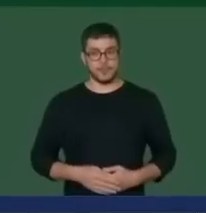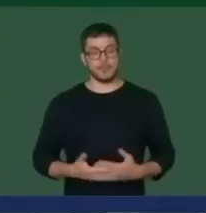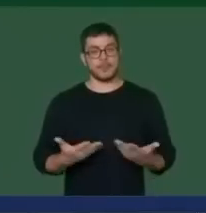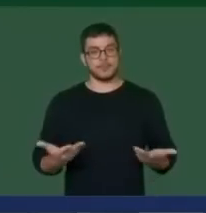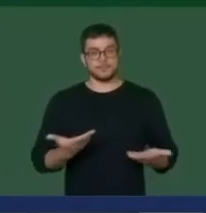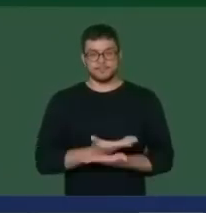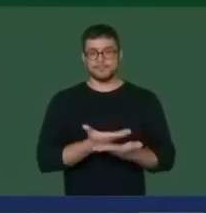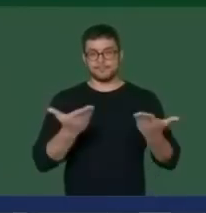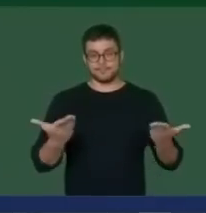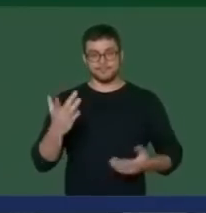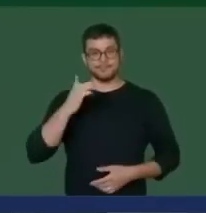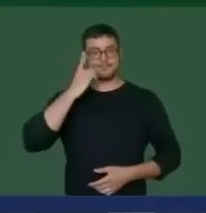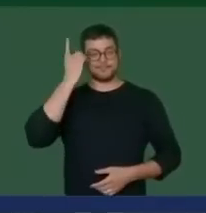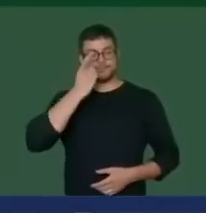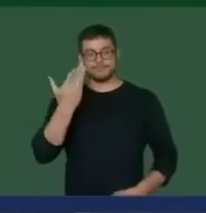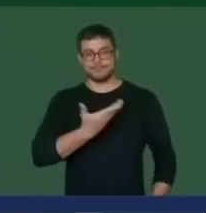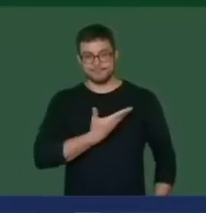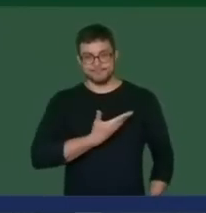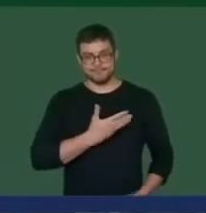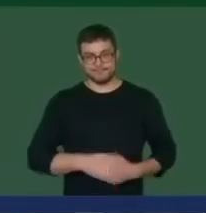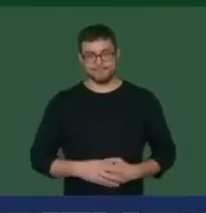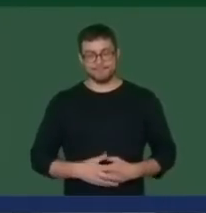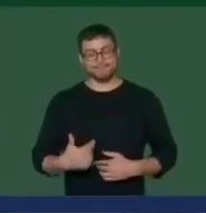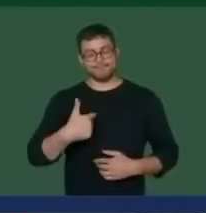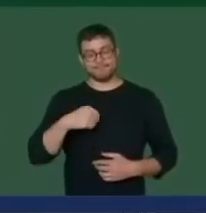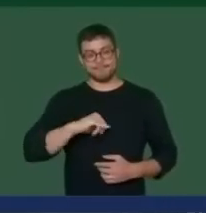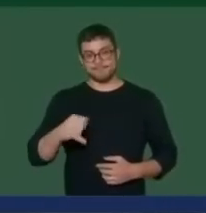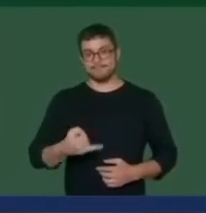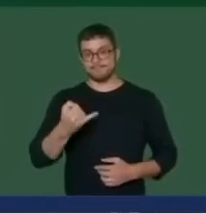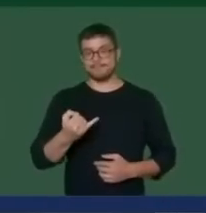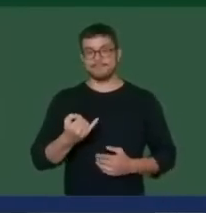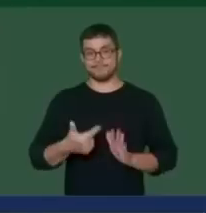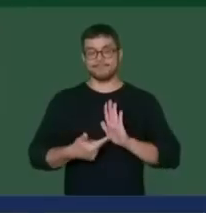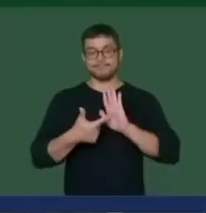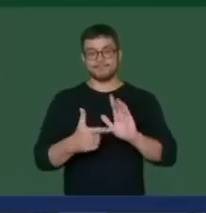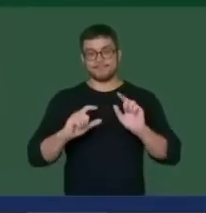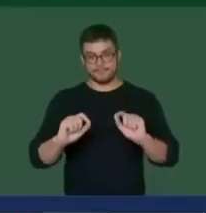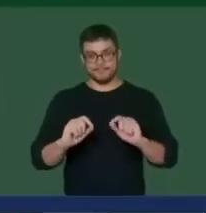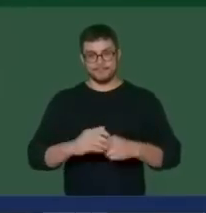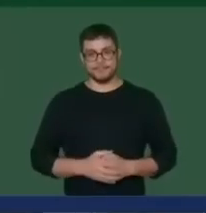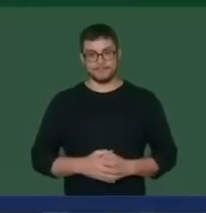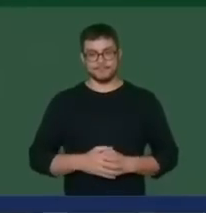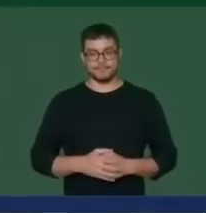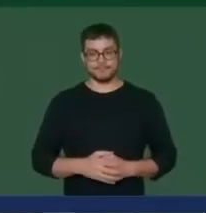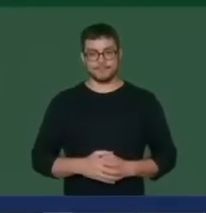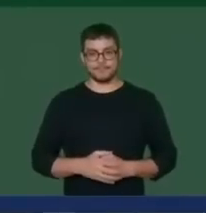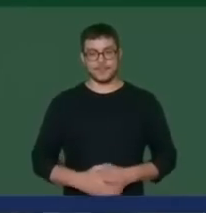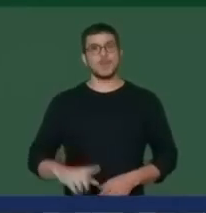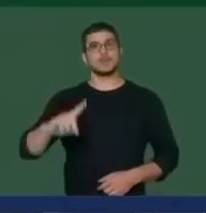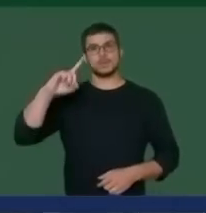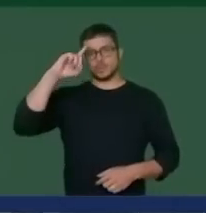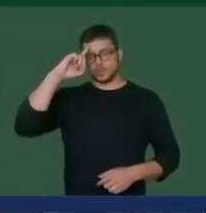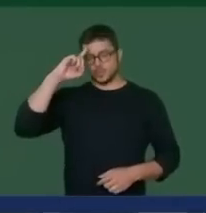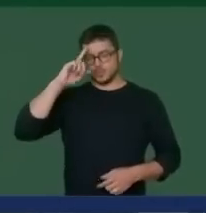minhas amigas, o que posso dizer-lhes é que vale muito a pena exercer cada dia de mandato.